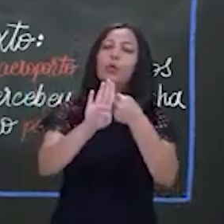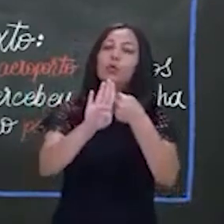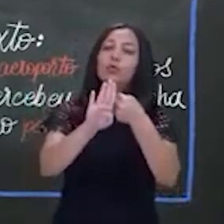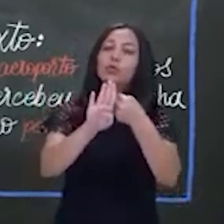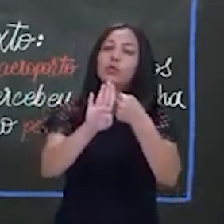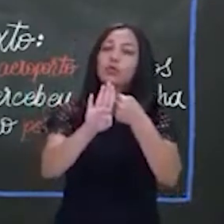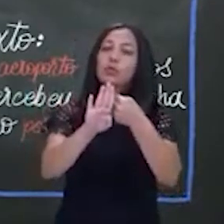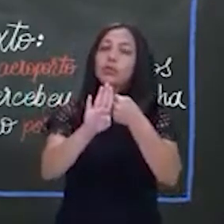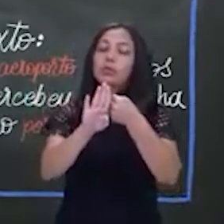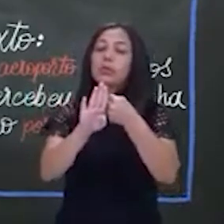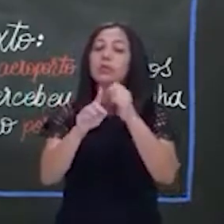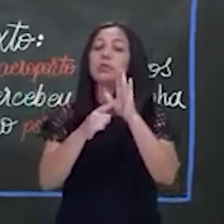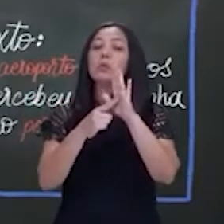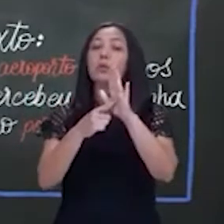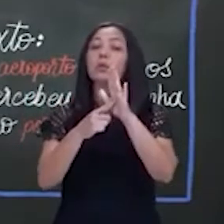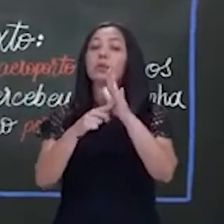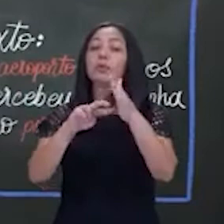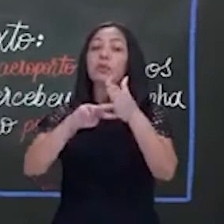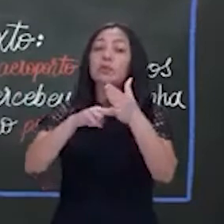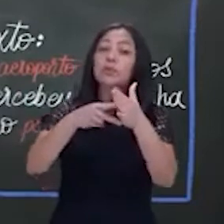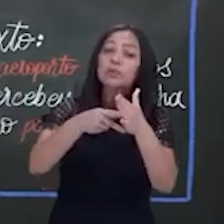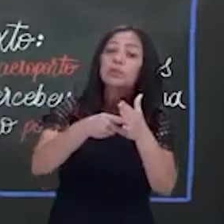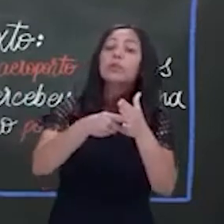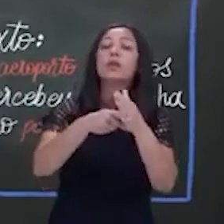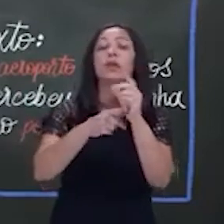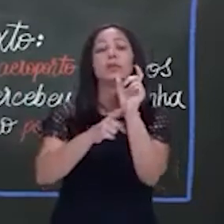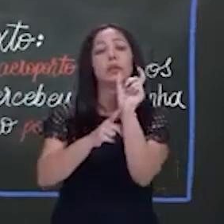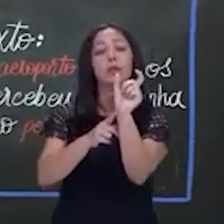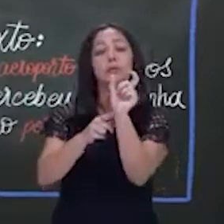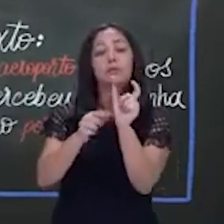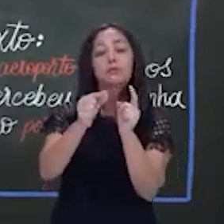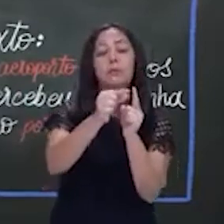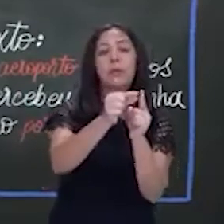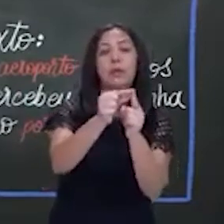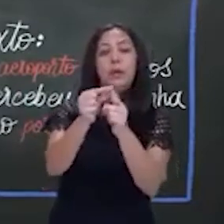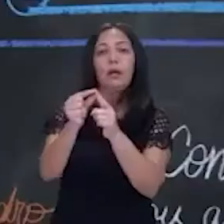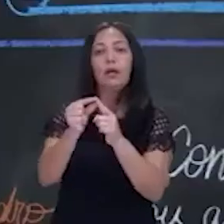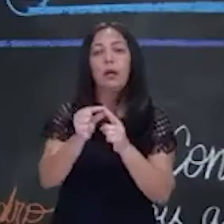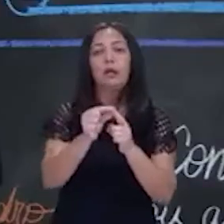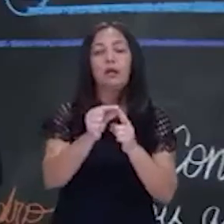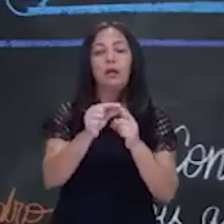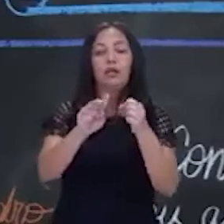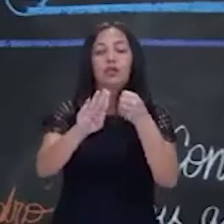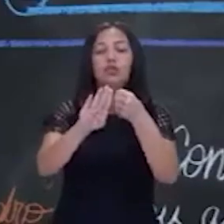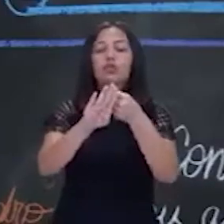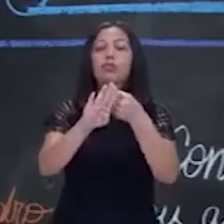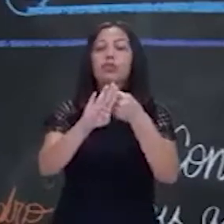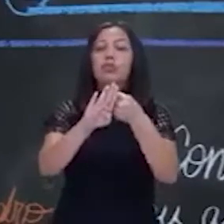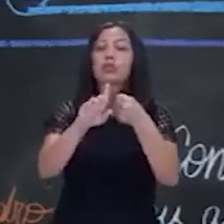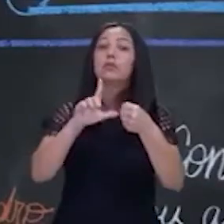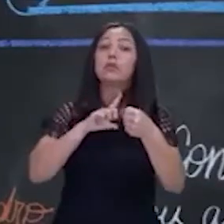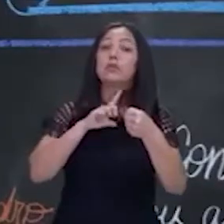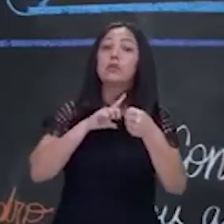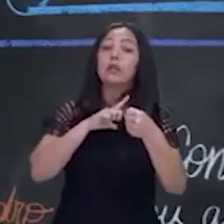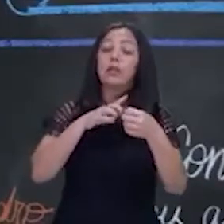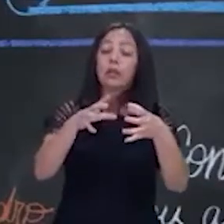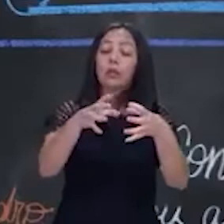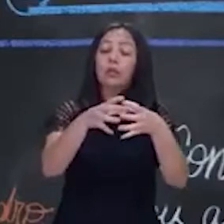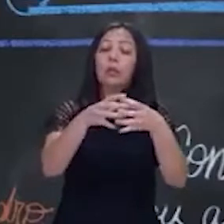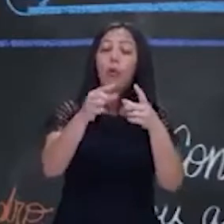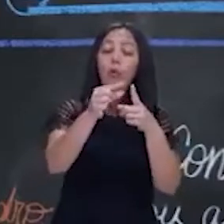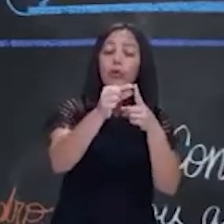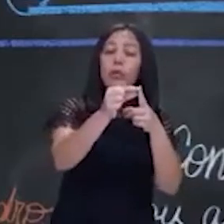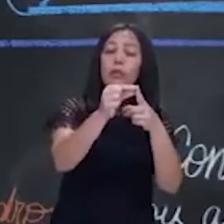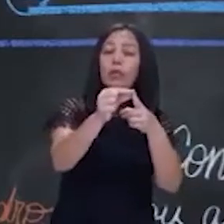ser aquela marca principal que guarda o significado, ela tem uma propriedade muito particular, que é de ser uma classe